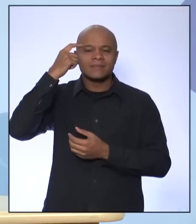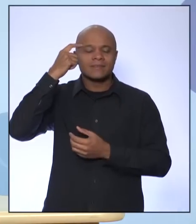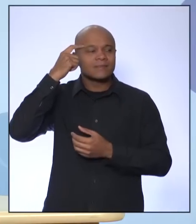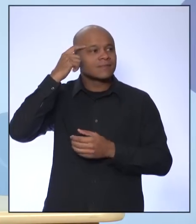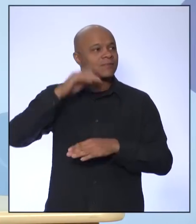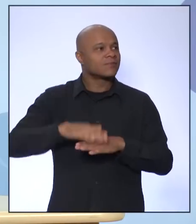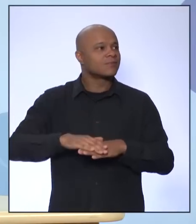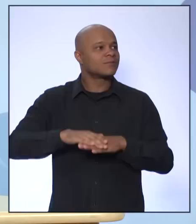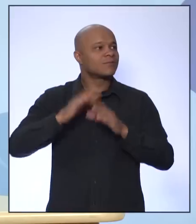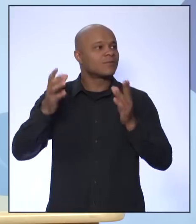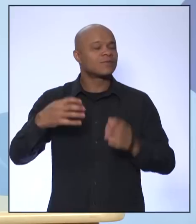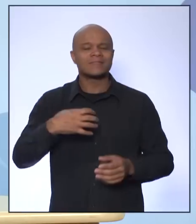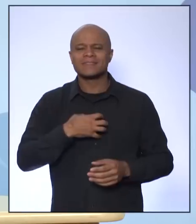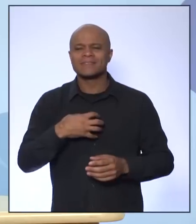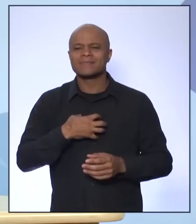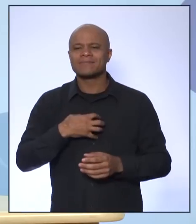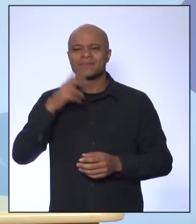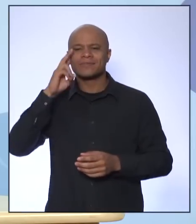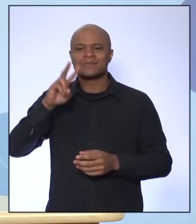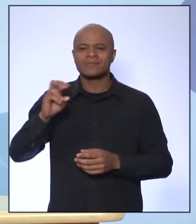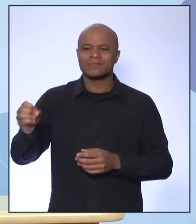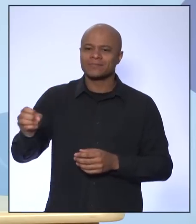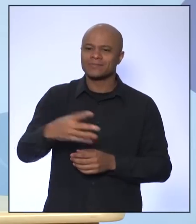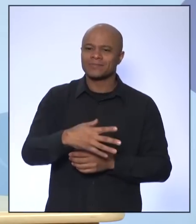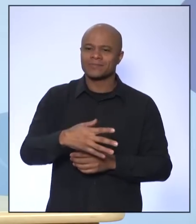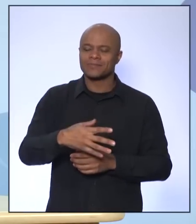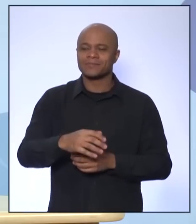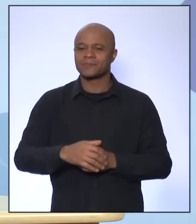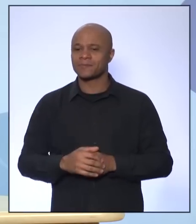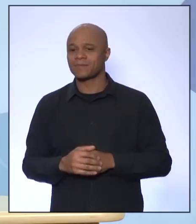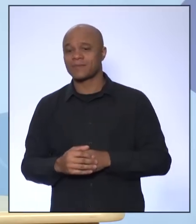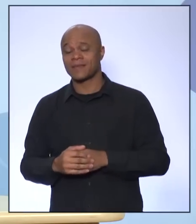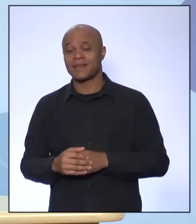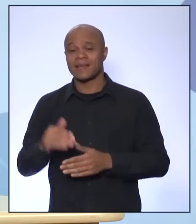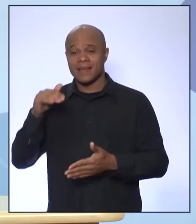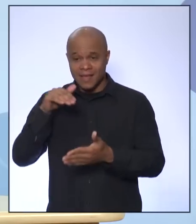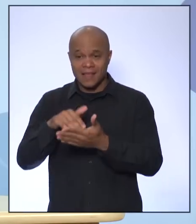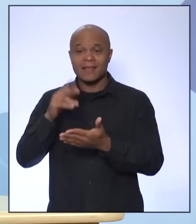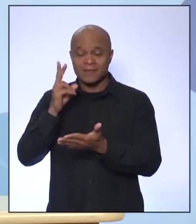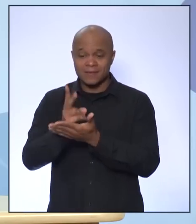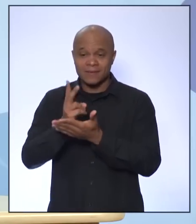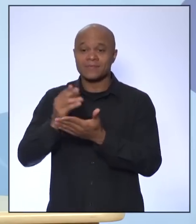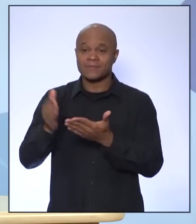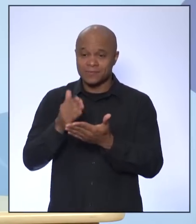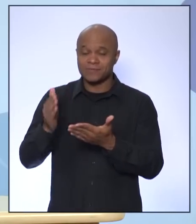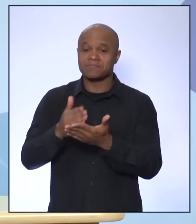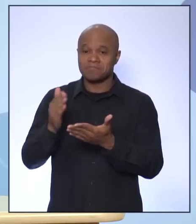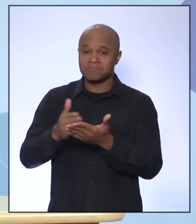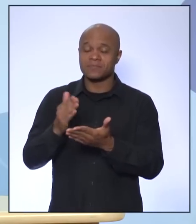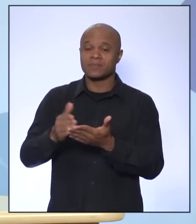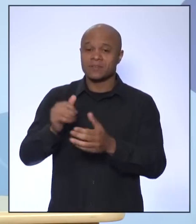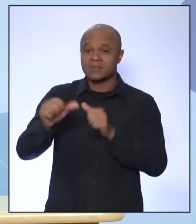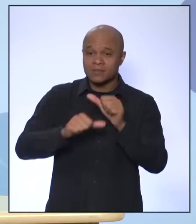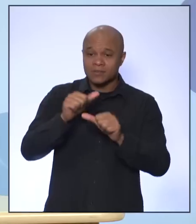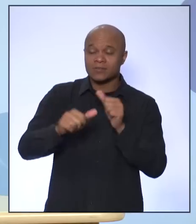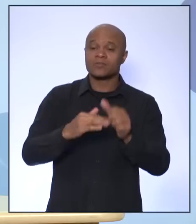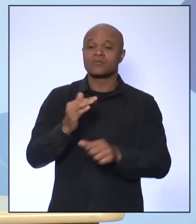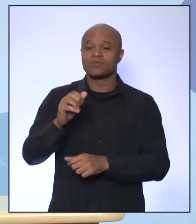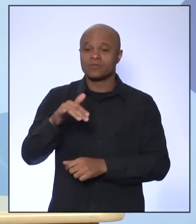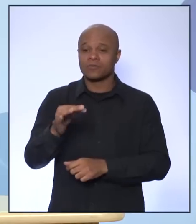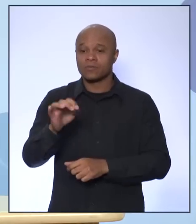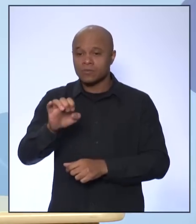angústias deles, o que eles viram de novo. Então, até um diário ele se torna também uma fonte de material escrita. E temos os